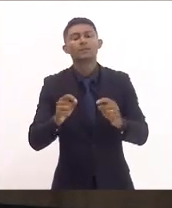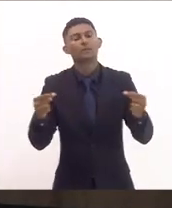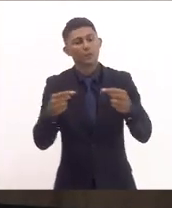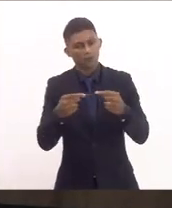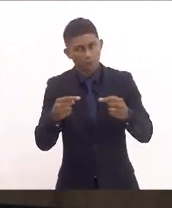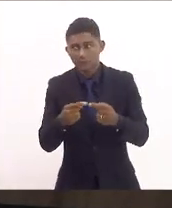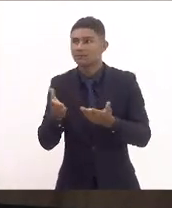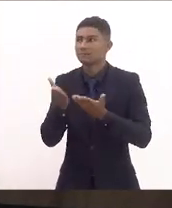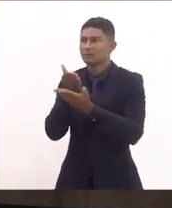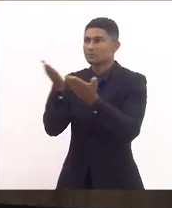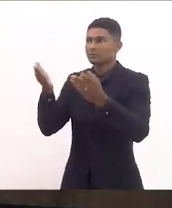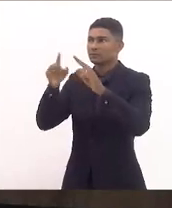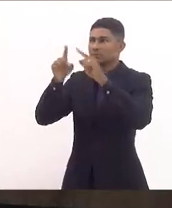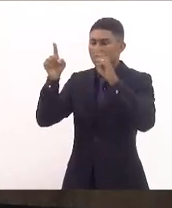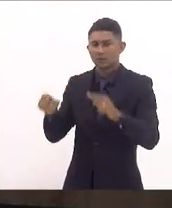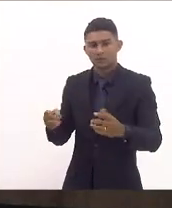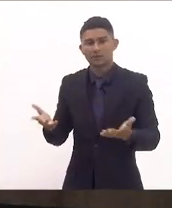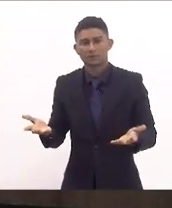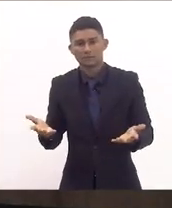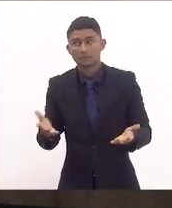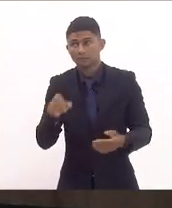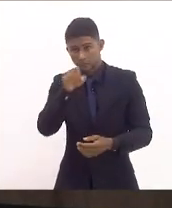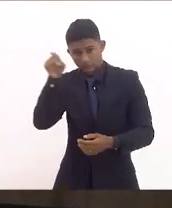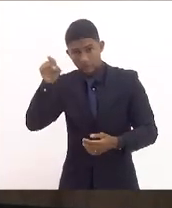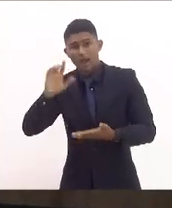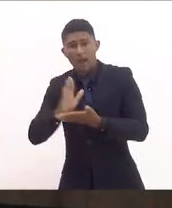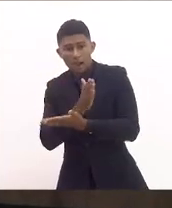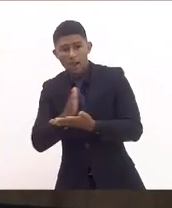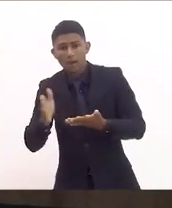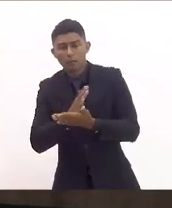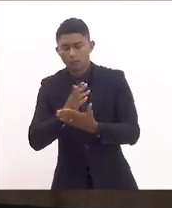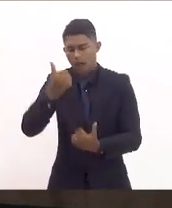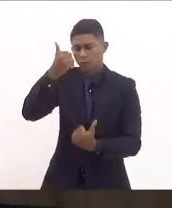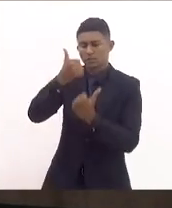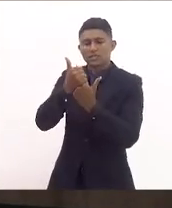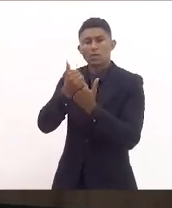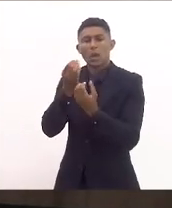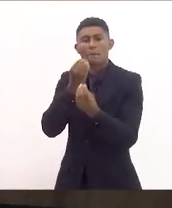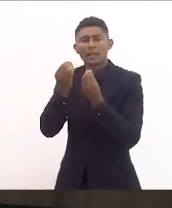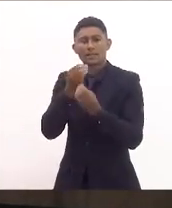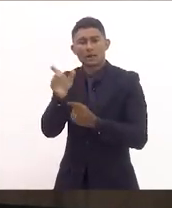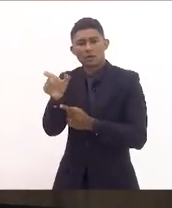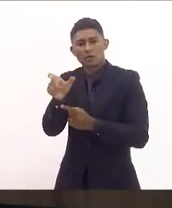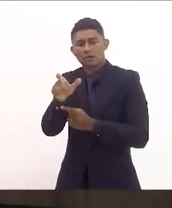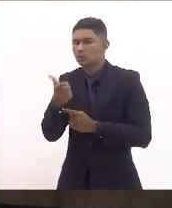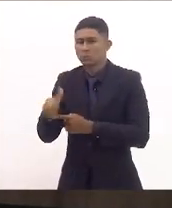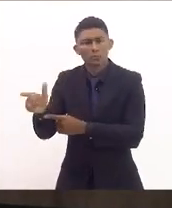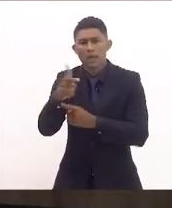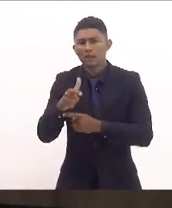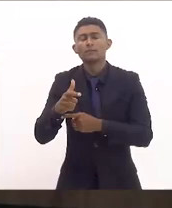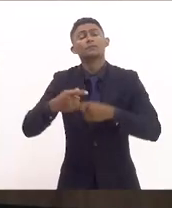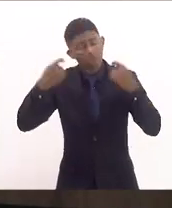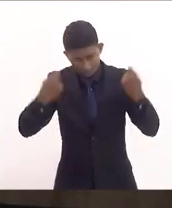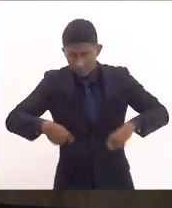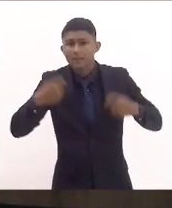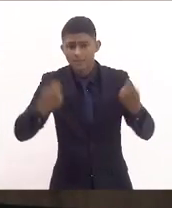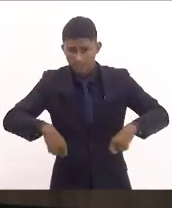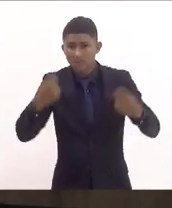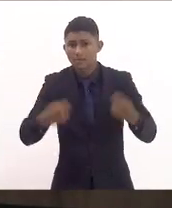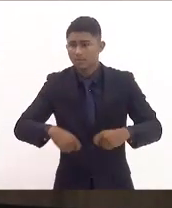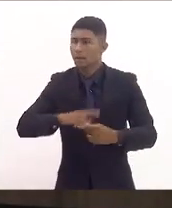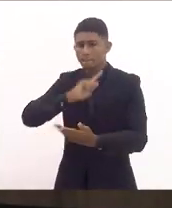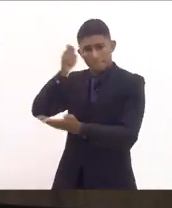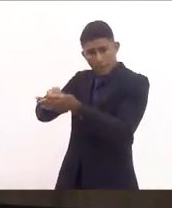Servidores servidores que não têm auxílio-alimentação que merecem se devem ter